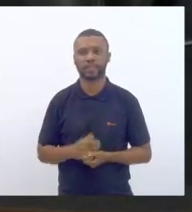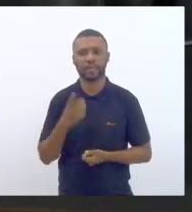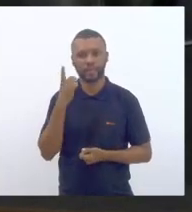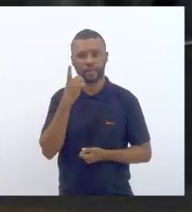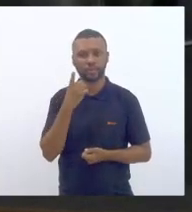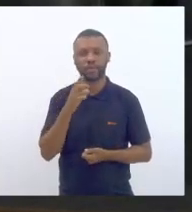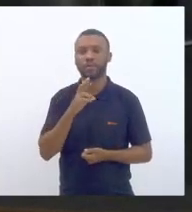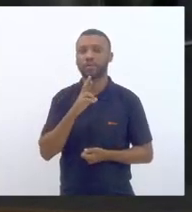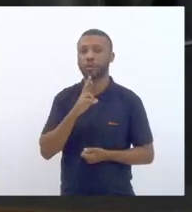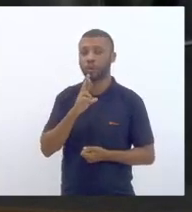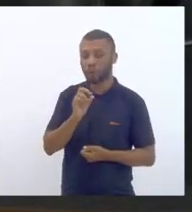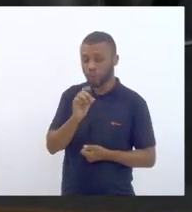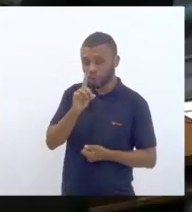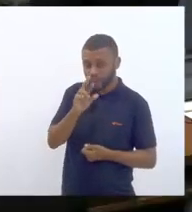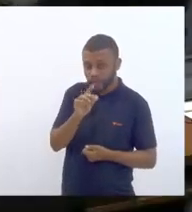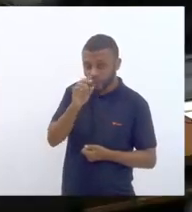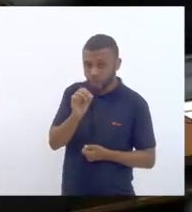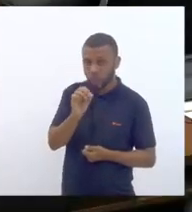Deputado Rodrigo Amorim.